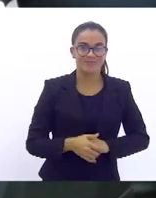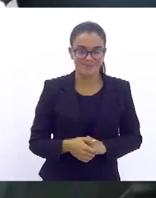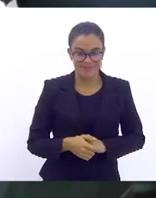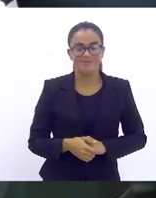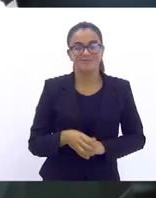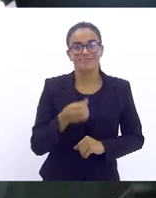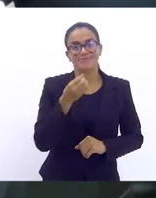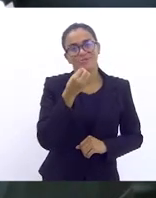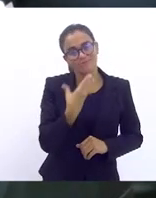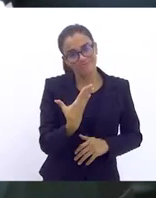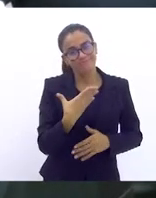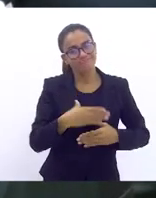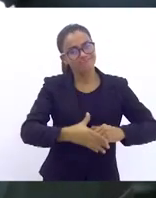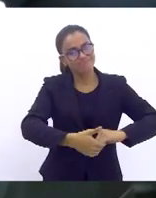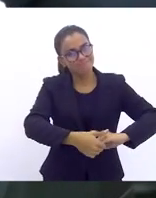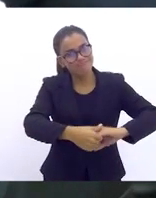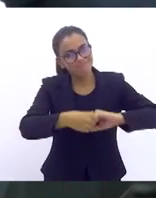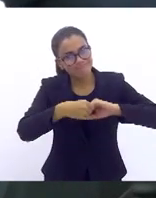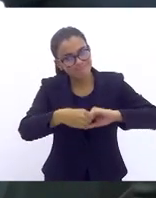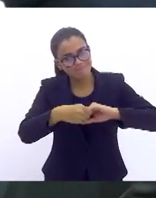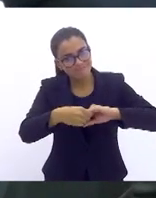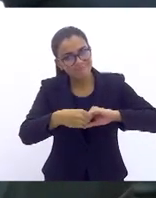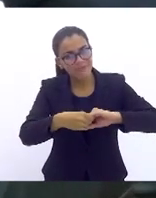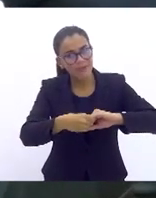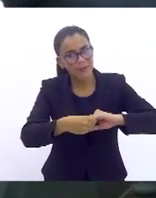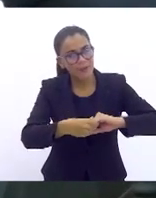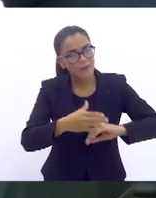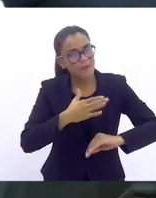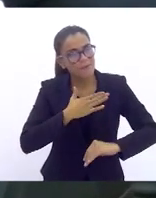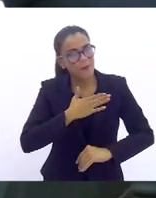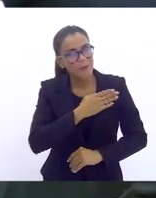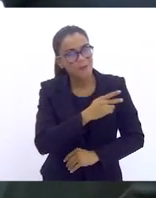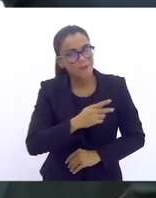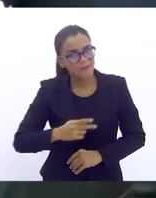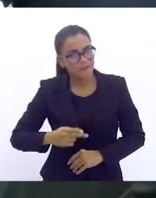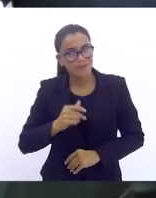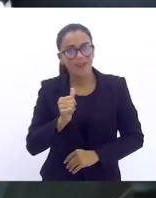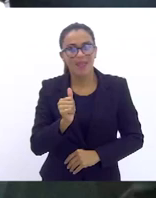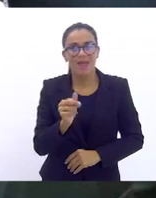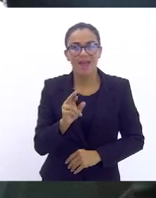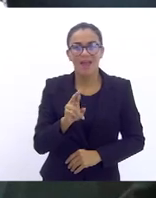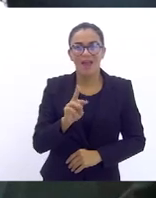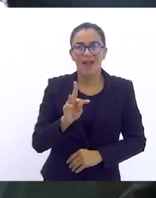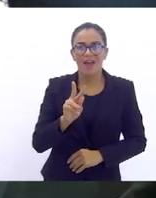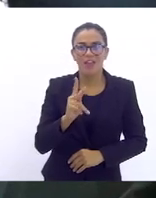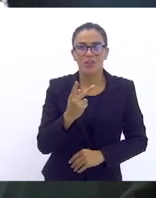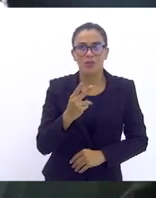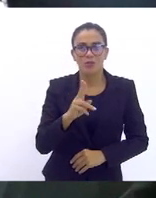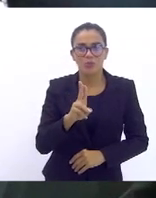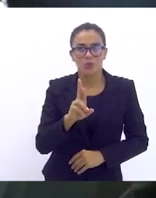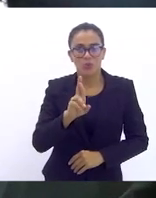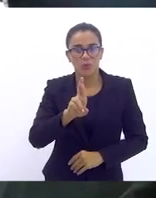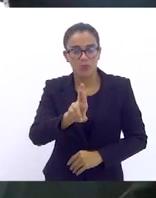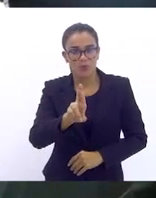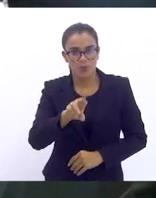bom mas cumprimentado meu presidente também Arthur Monteiro queria cumprimentar